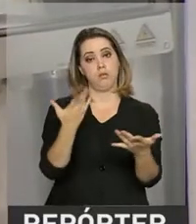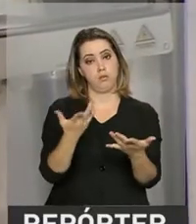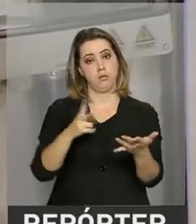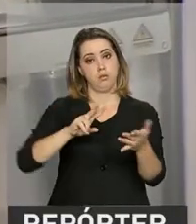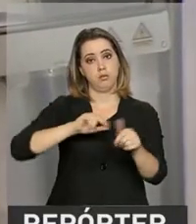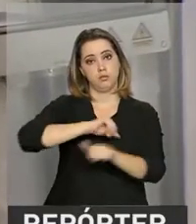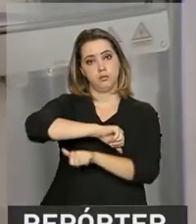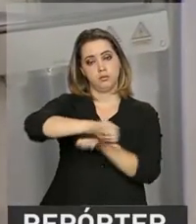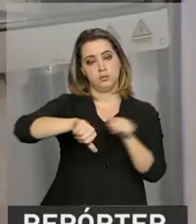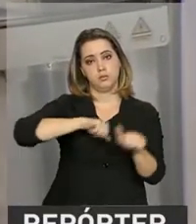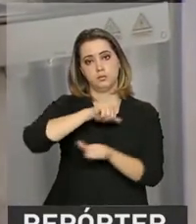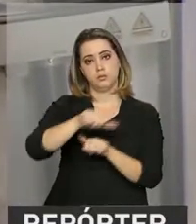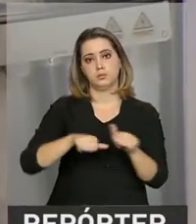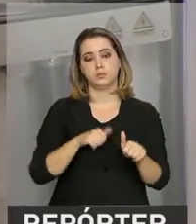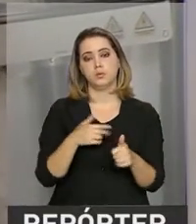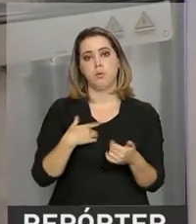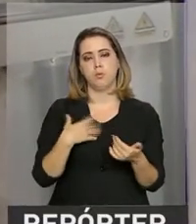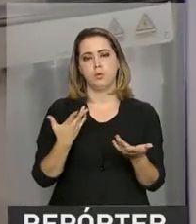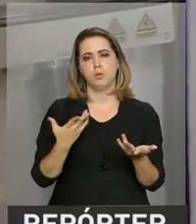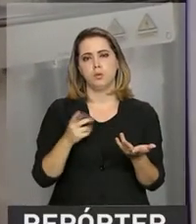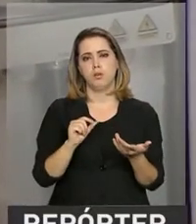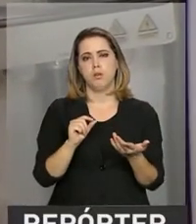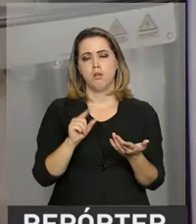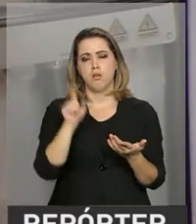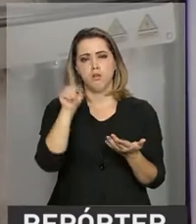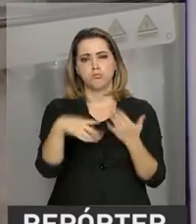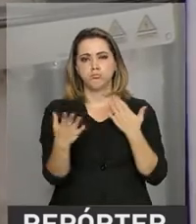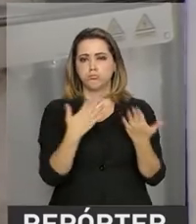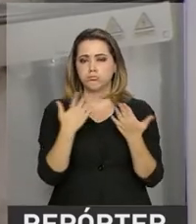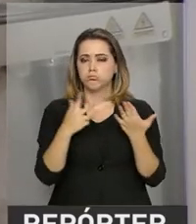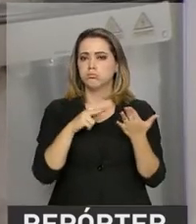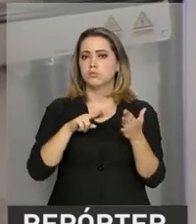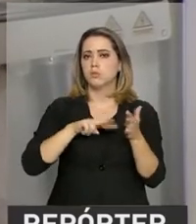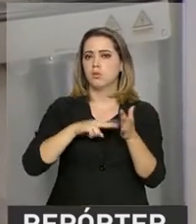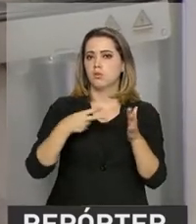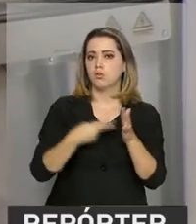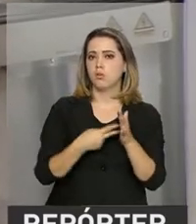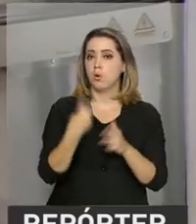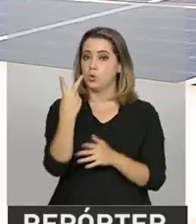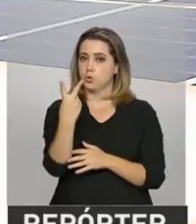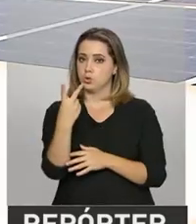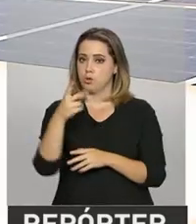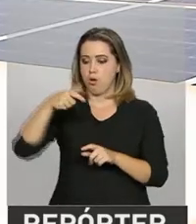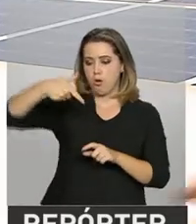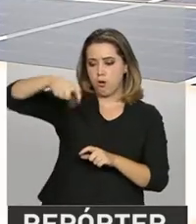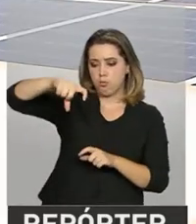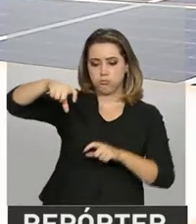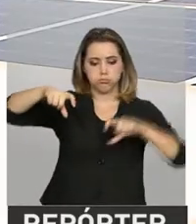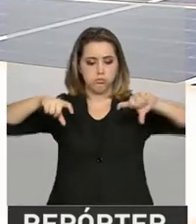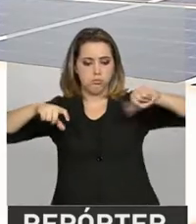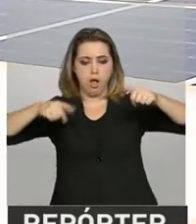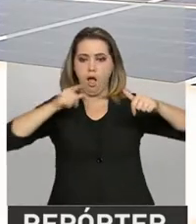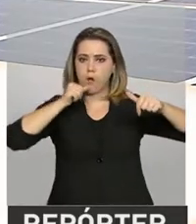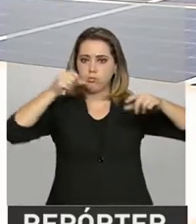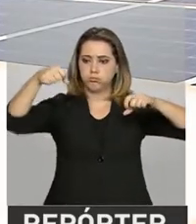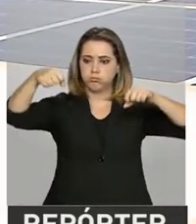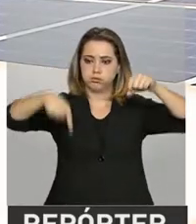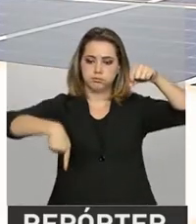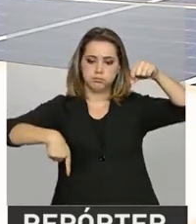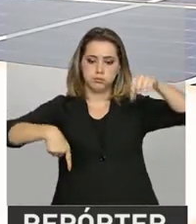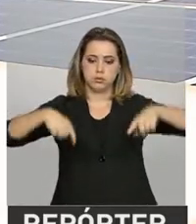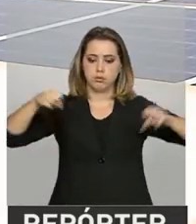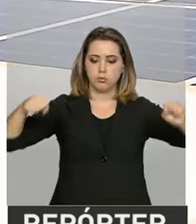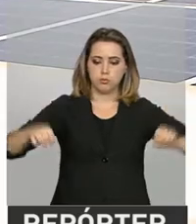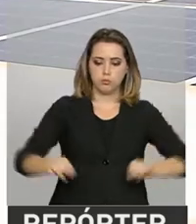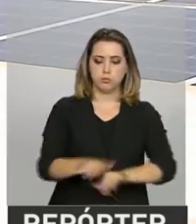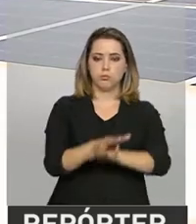a energia dos painéis com a energia da concessionária. É como se fosse uma pia com duas torneiras. Quando a água se junta, cai a água das